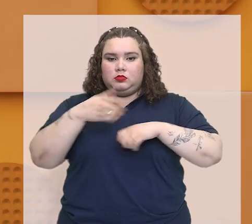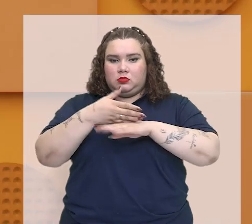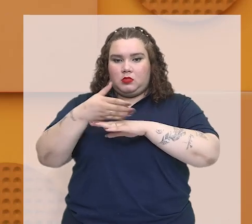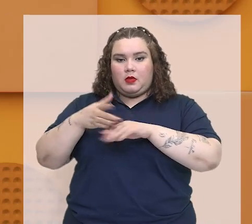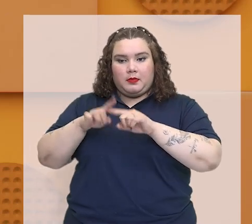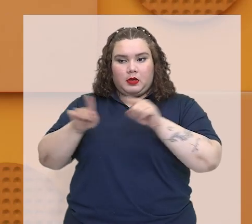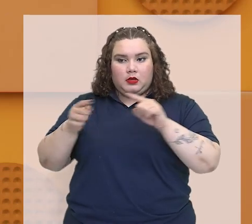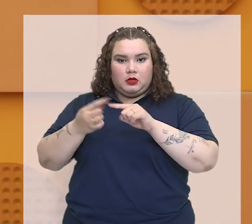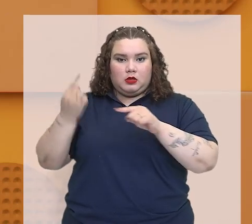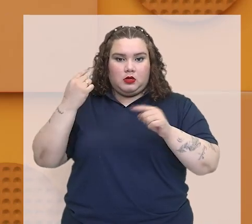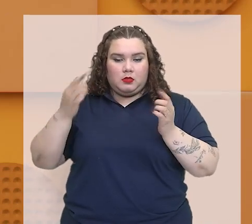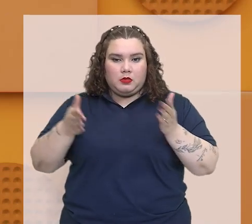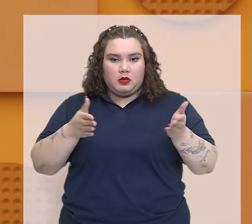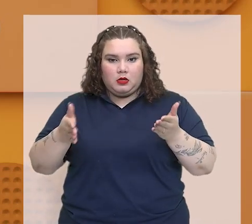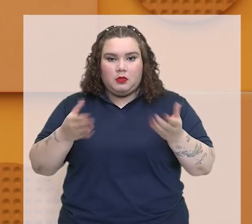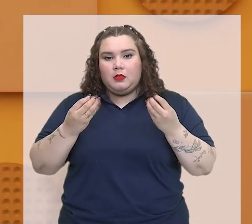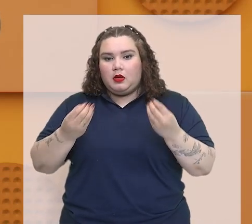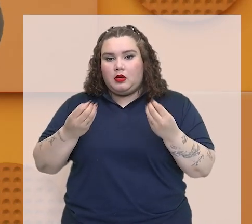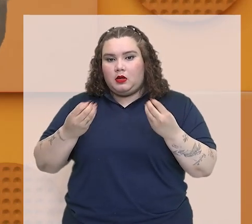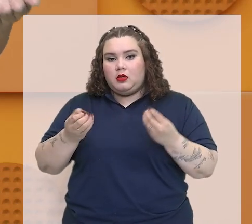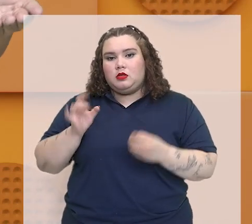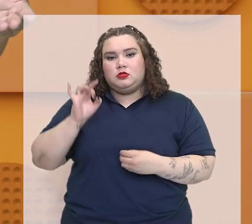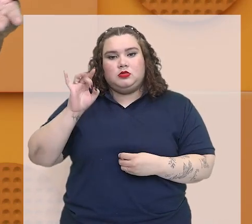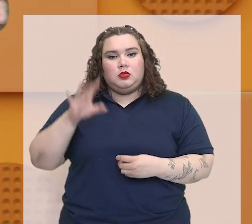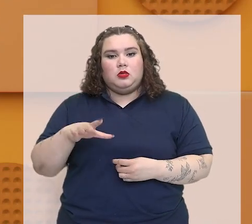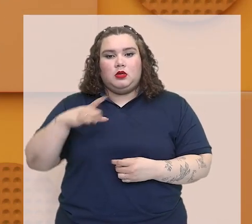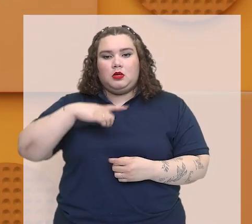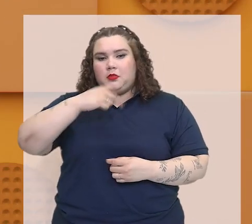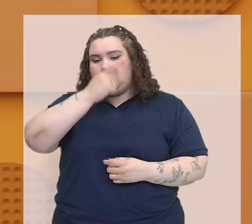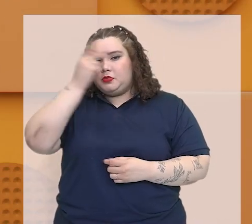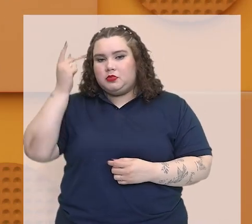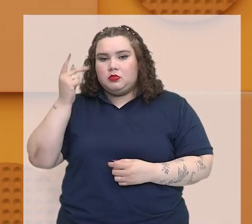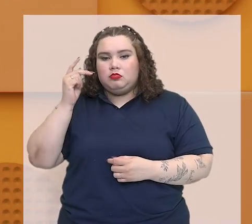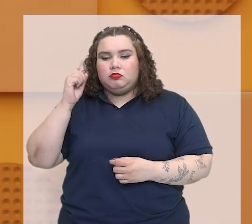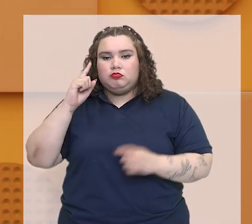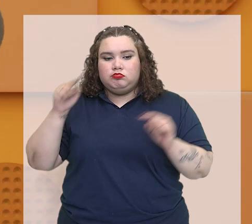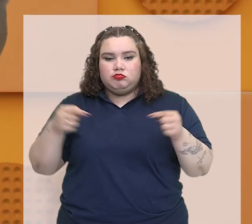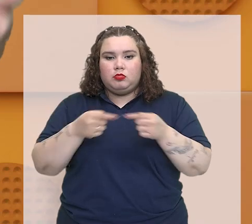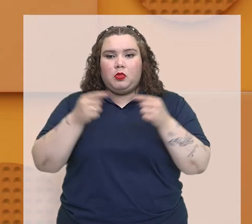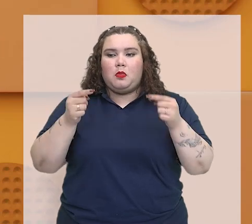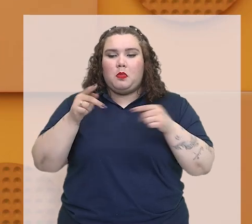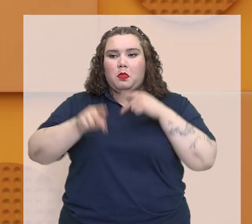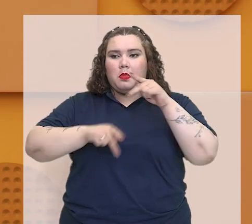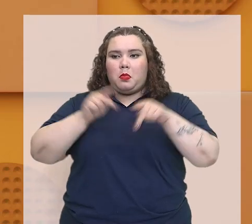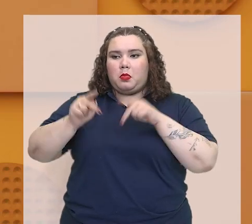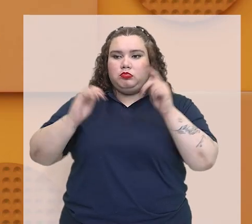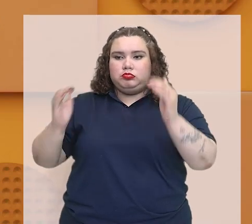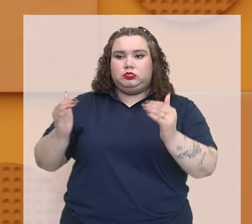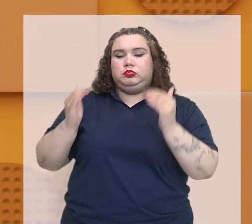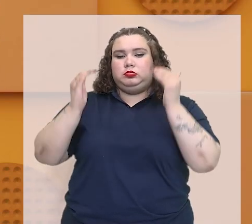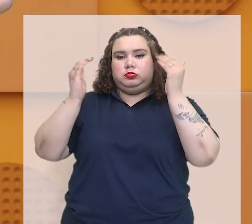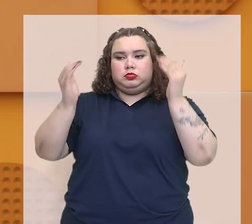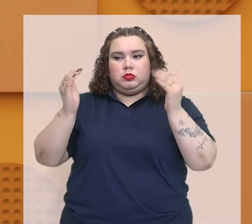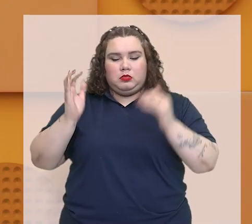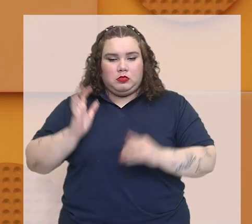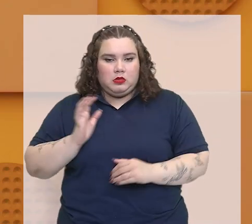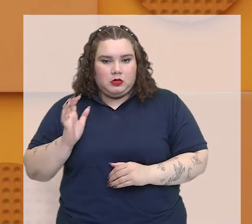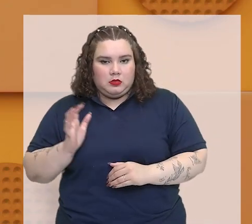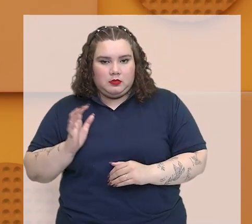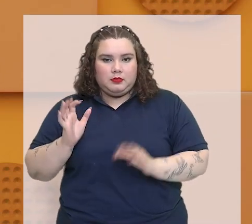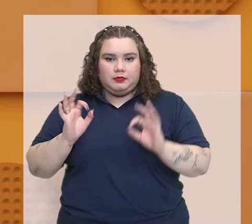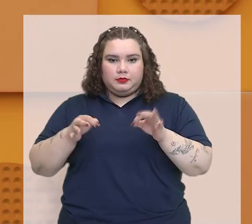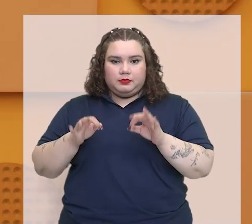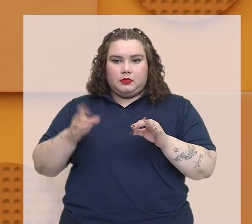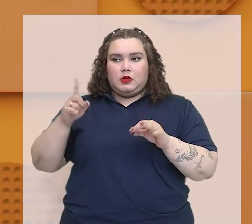Mas naquele período ali era para quem? Era só para quem era realmente ali elite, não é mesmo? Quem tivesse, então, posses, que